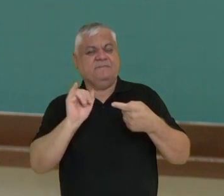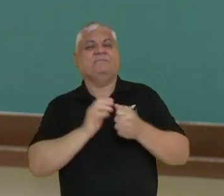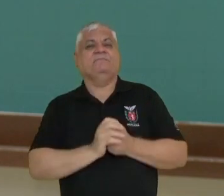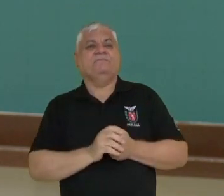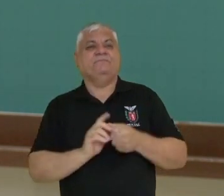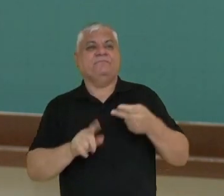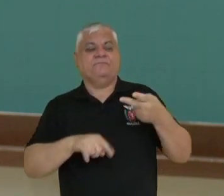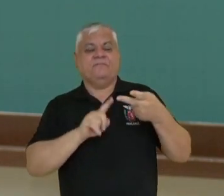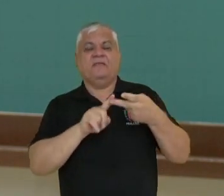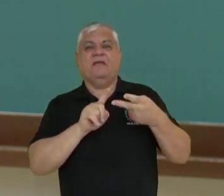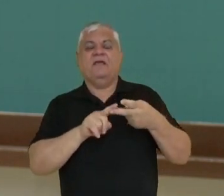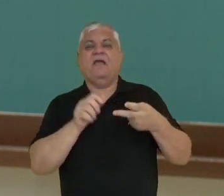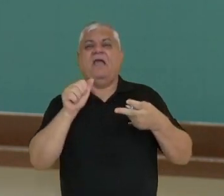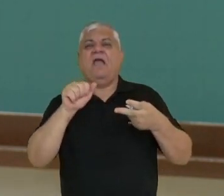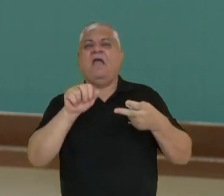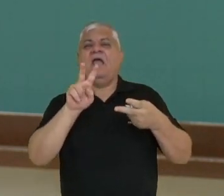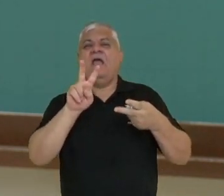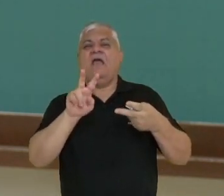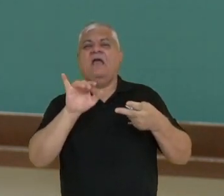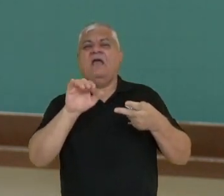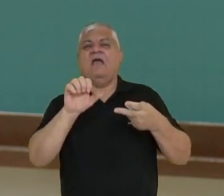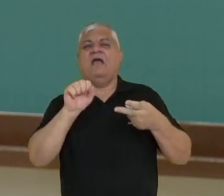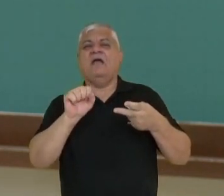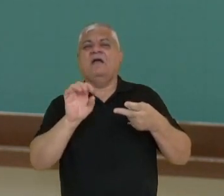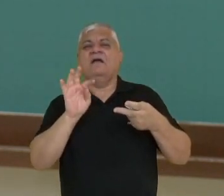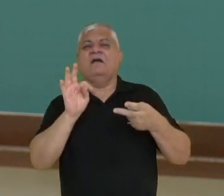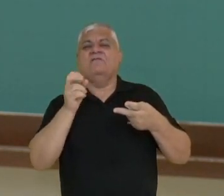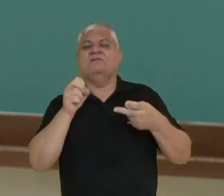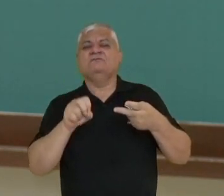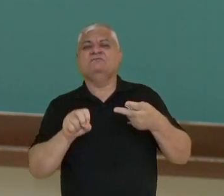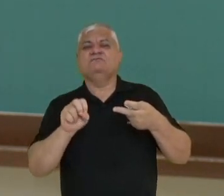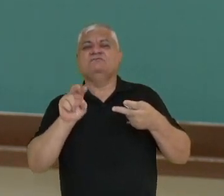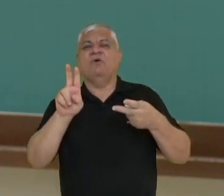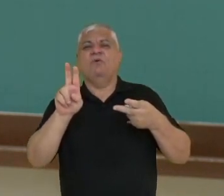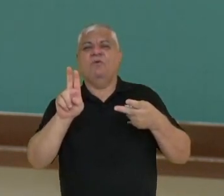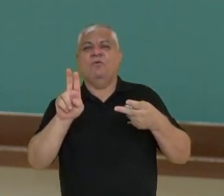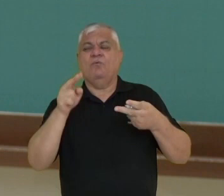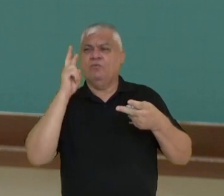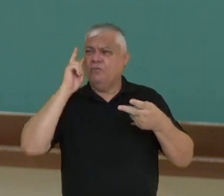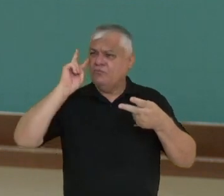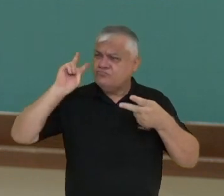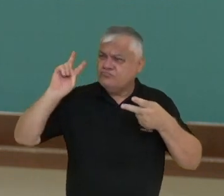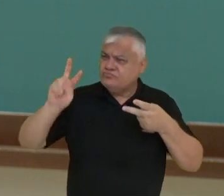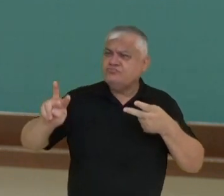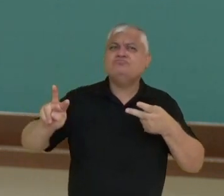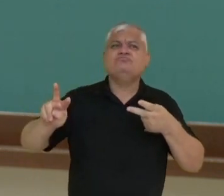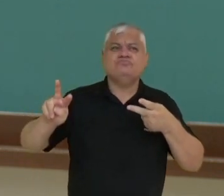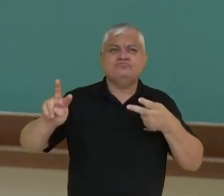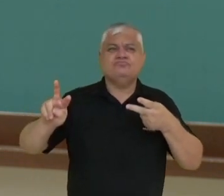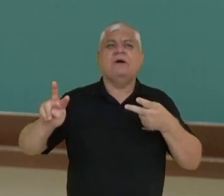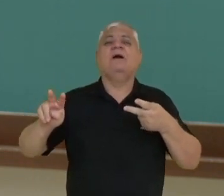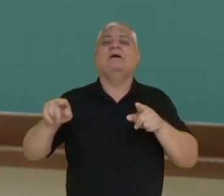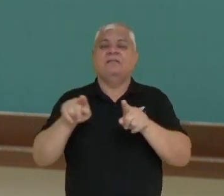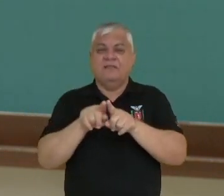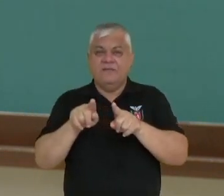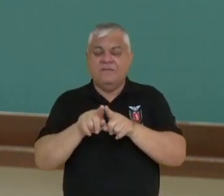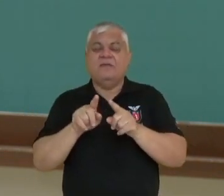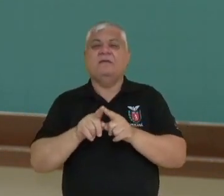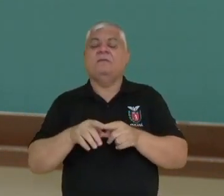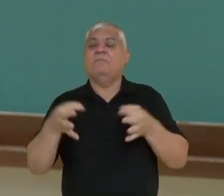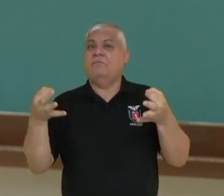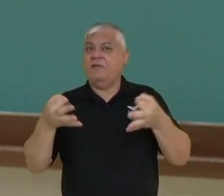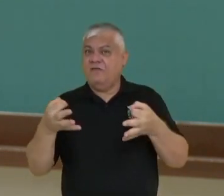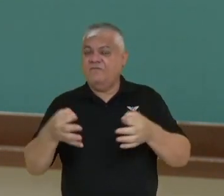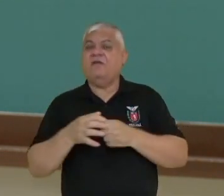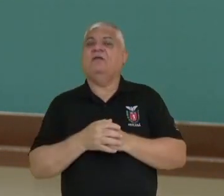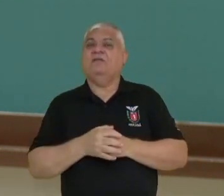indicativo. Então, sai está no tempo presente do modo indicativo. Avistou está no pretérito perfeito